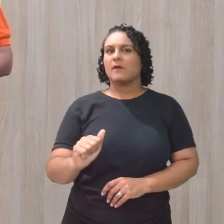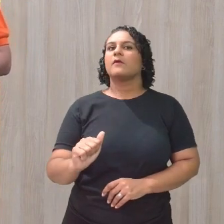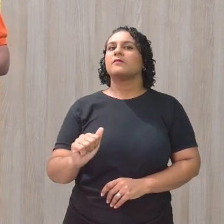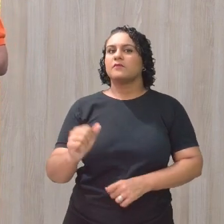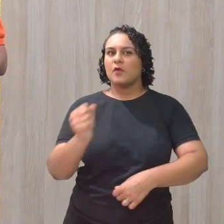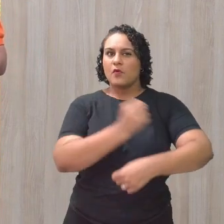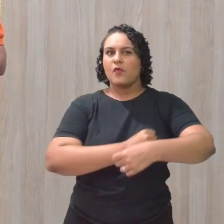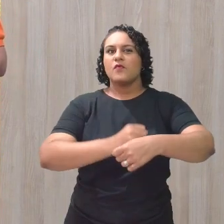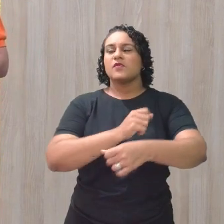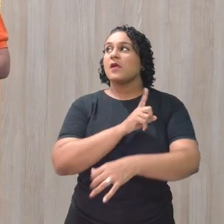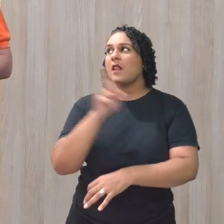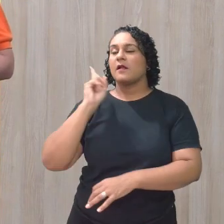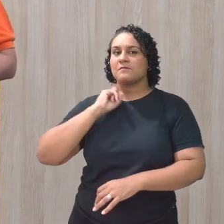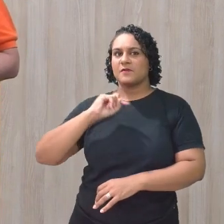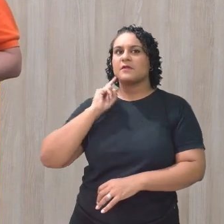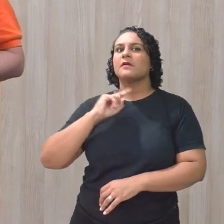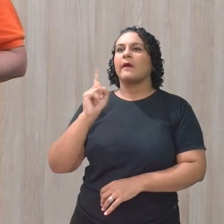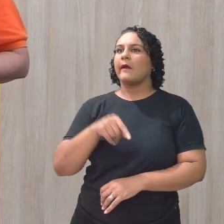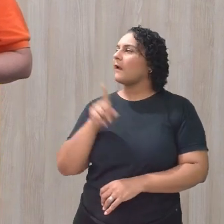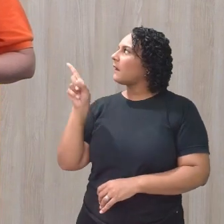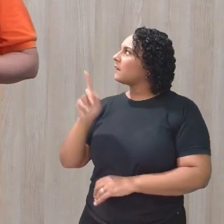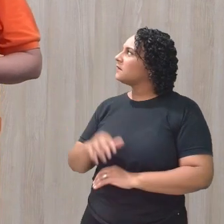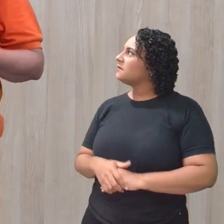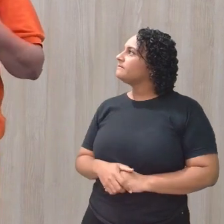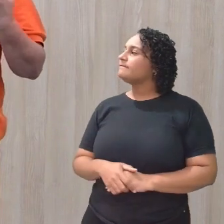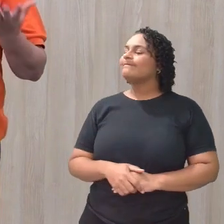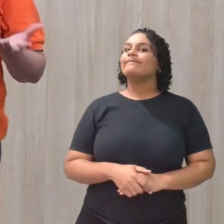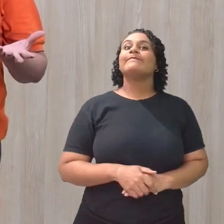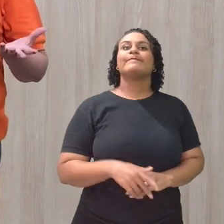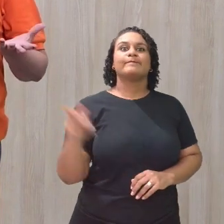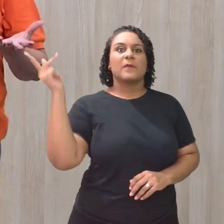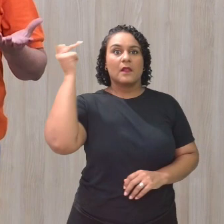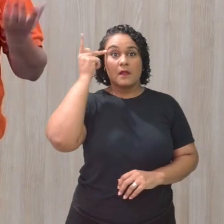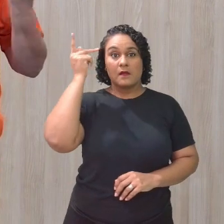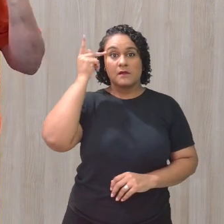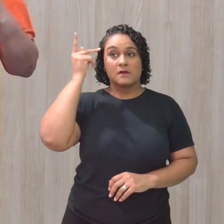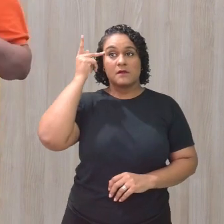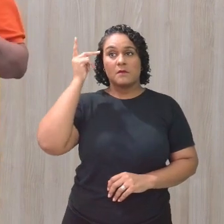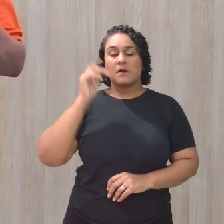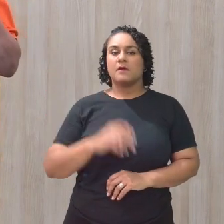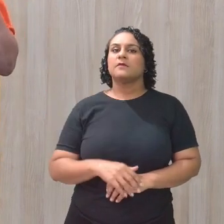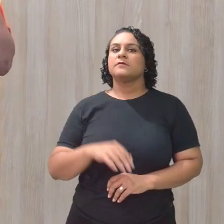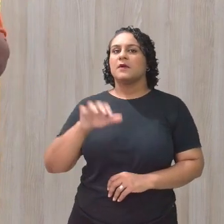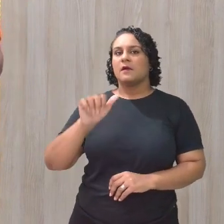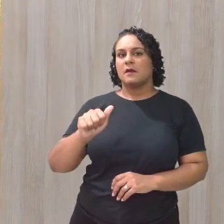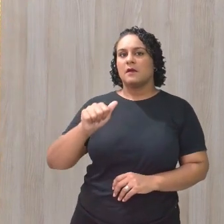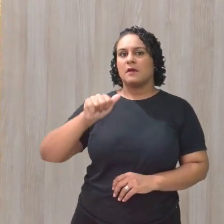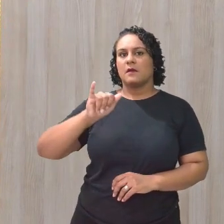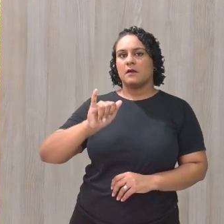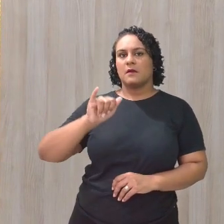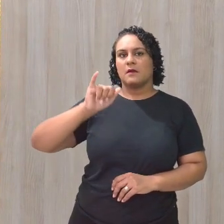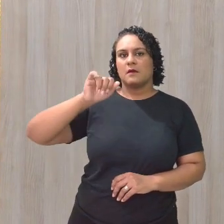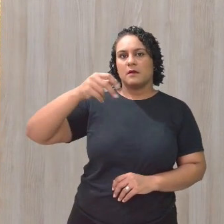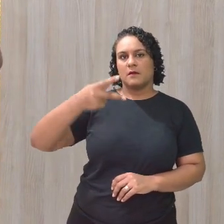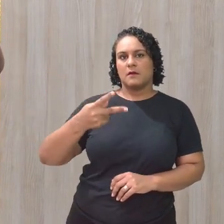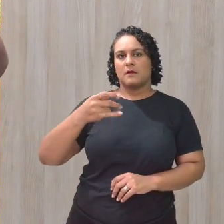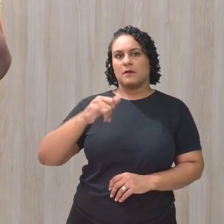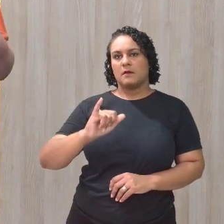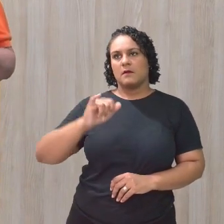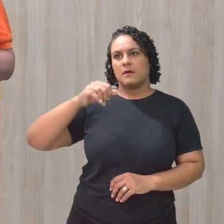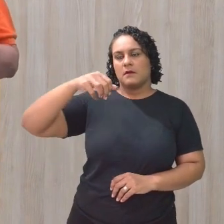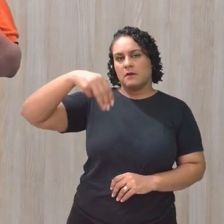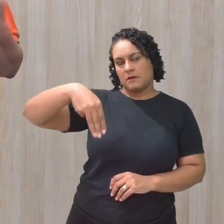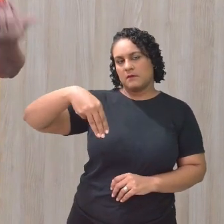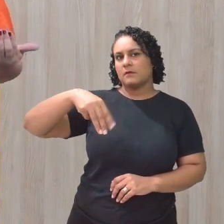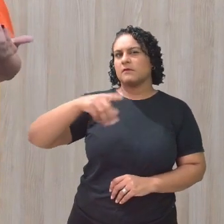é chamada de mandioca. E em São Paulo, essa é chamada de aipim. Vocês percebem